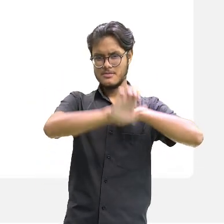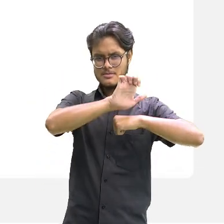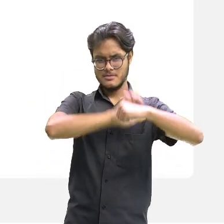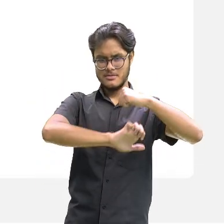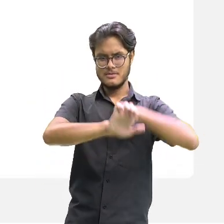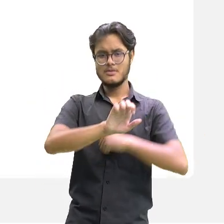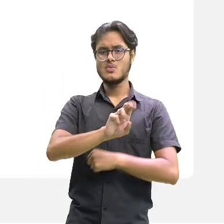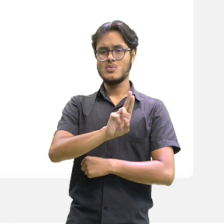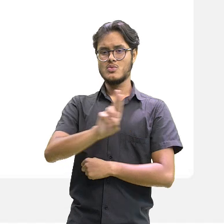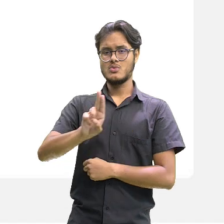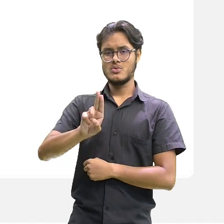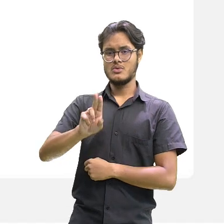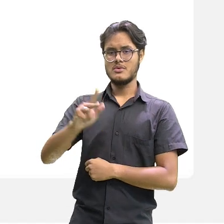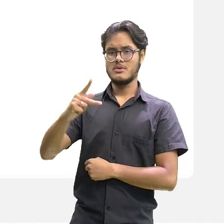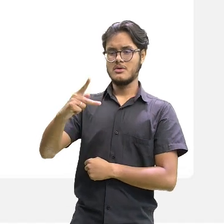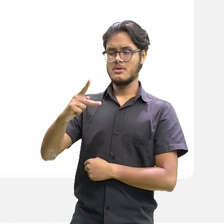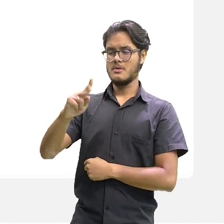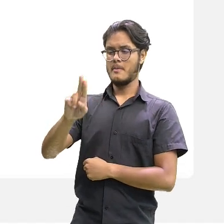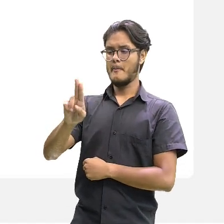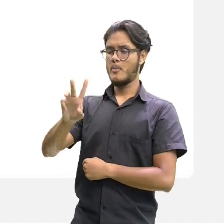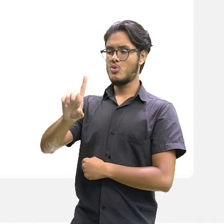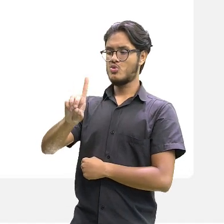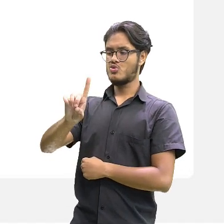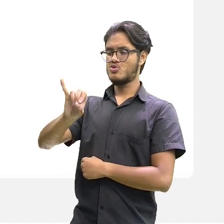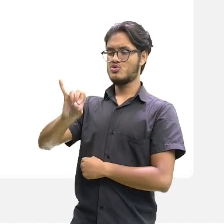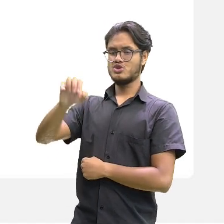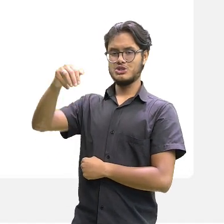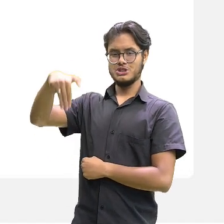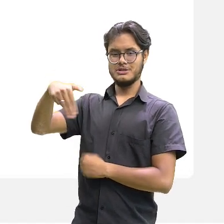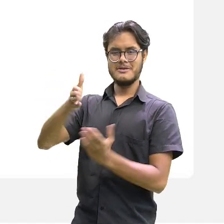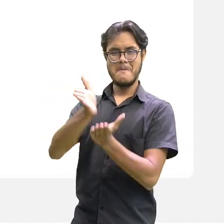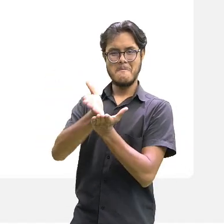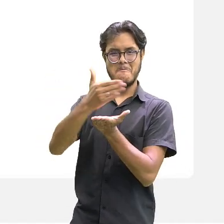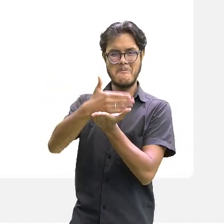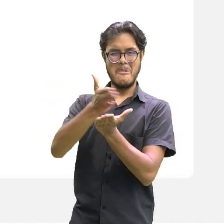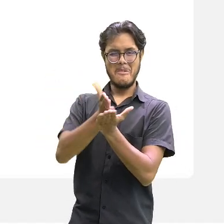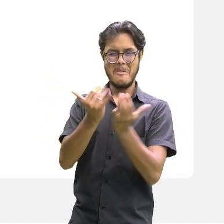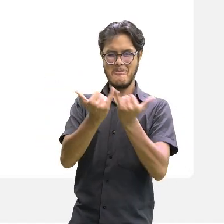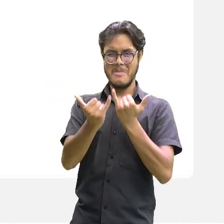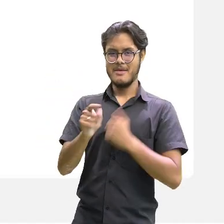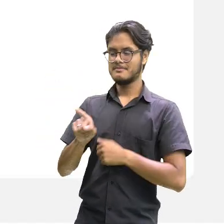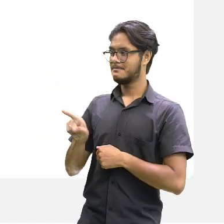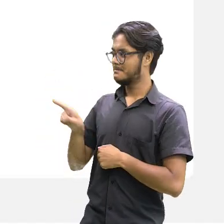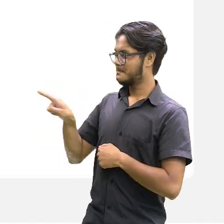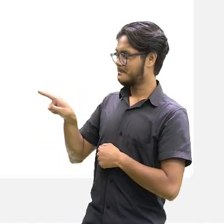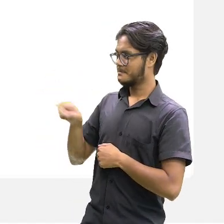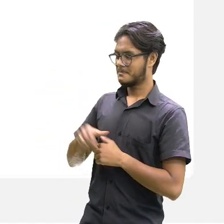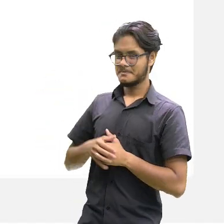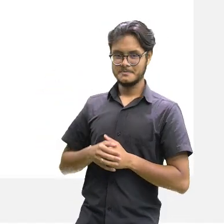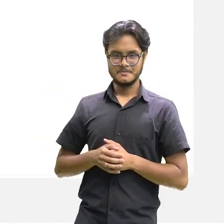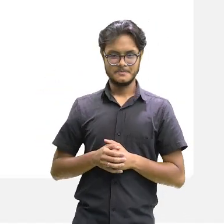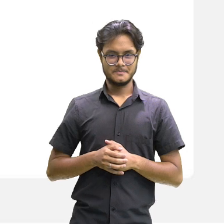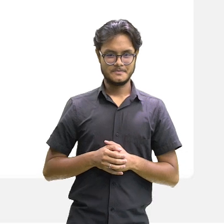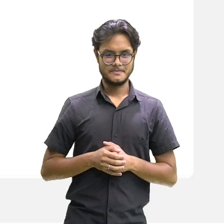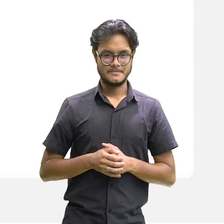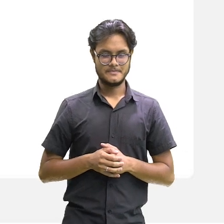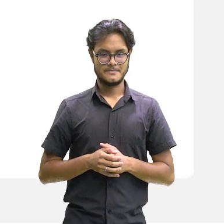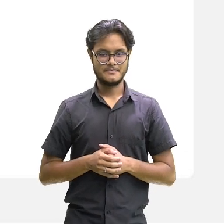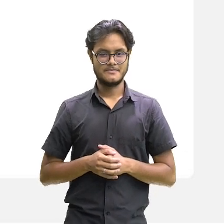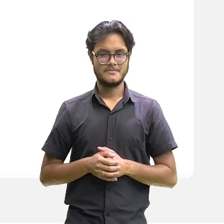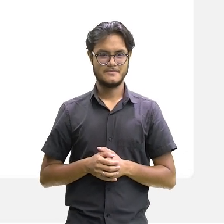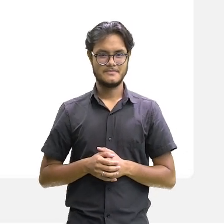esse nome, modelo do pudim de passas. Então, para a gente ver aqui, olha só, a gente tem aí um pudim de carga positiva com